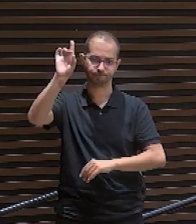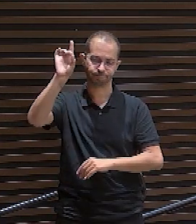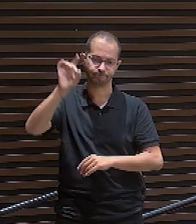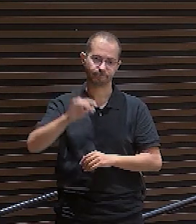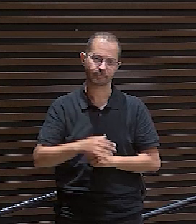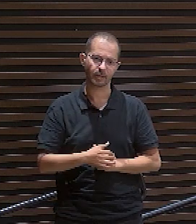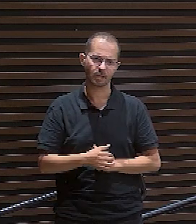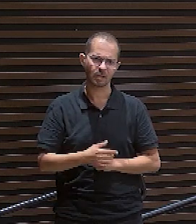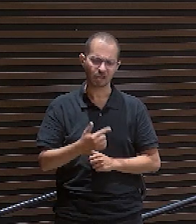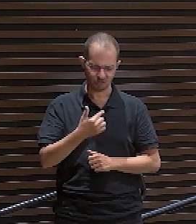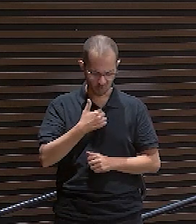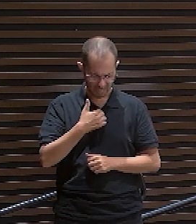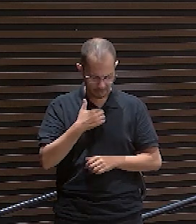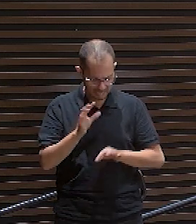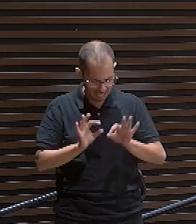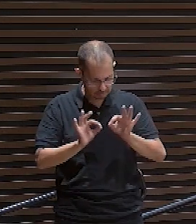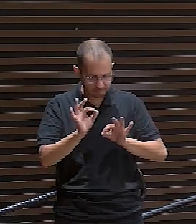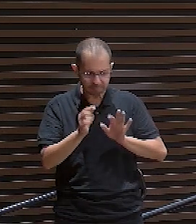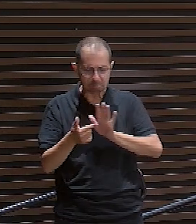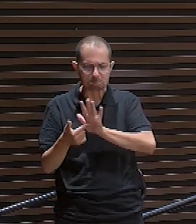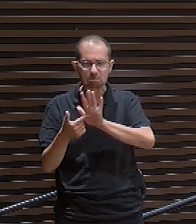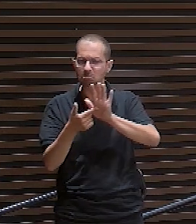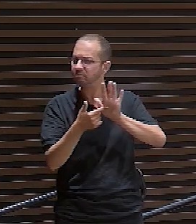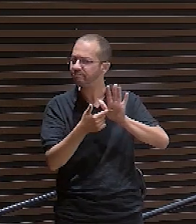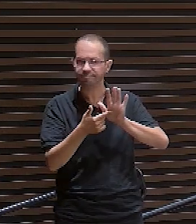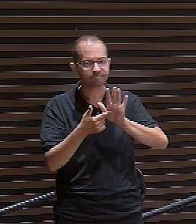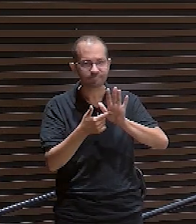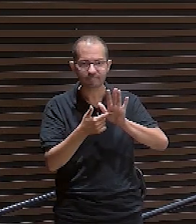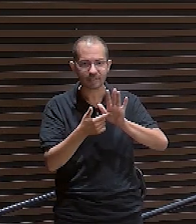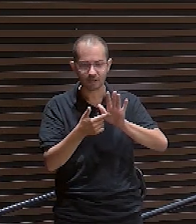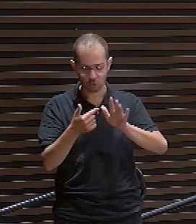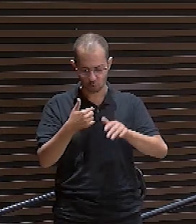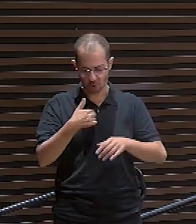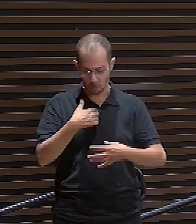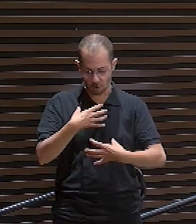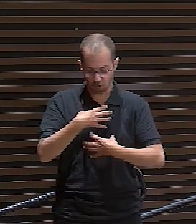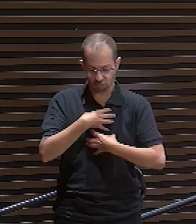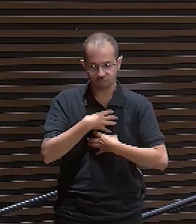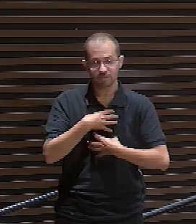Não é a minha performance, não é o meu ritual.